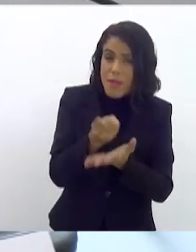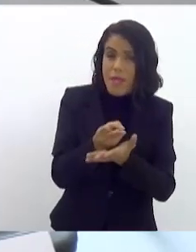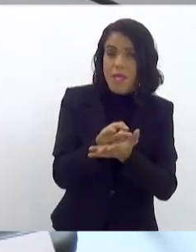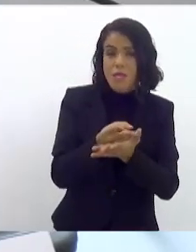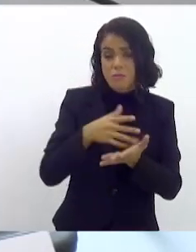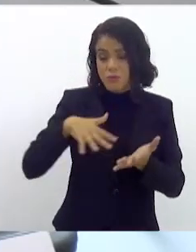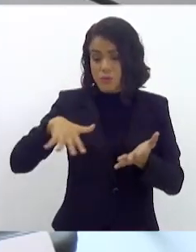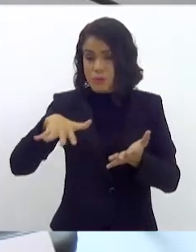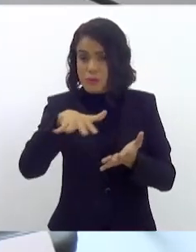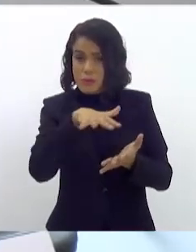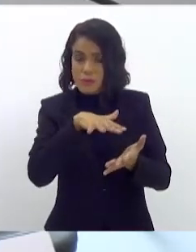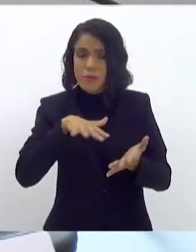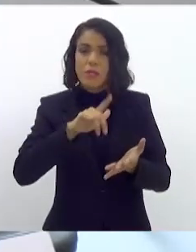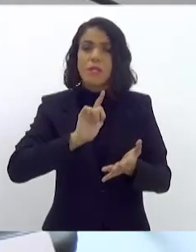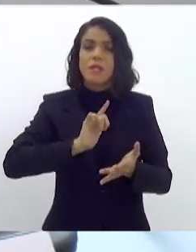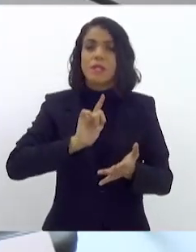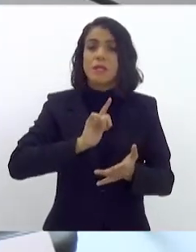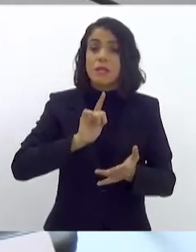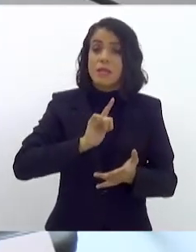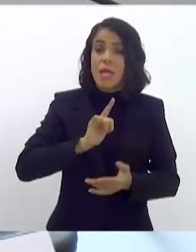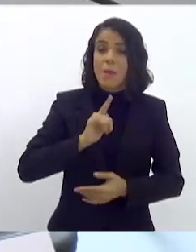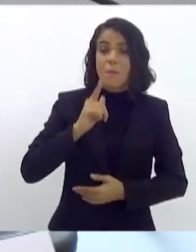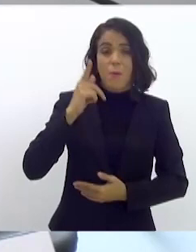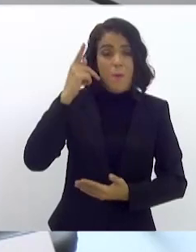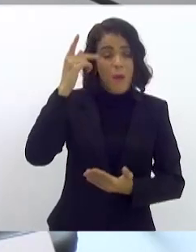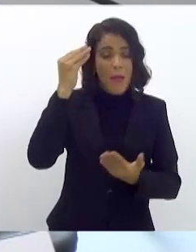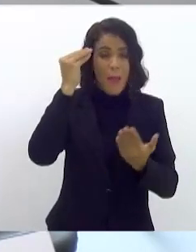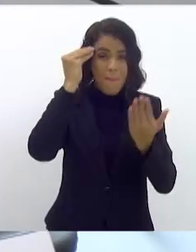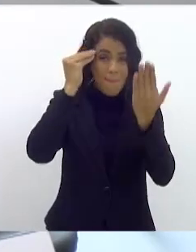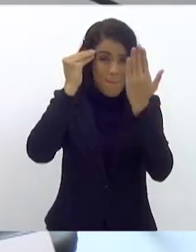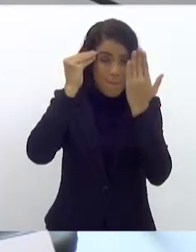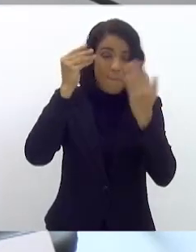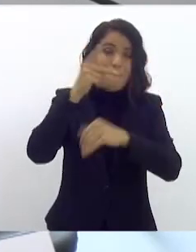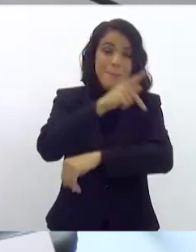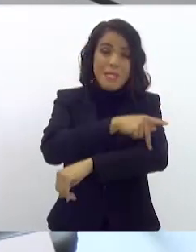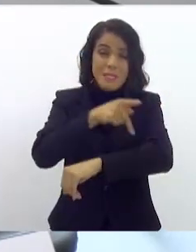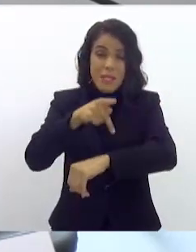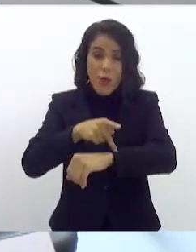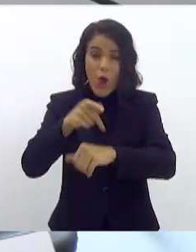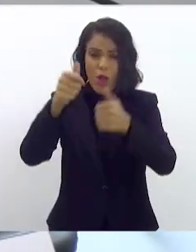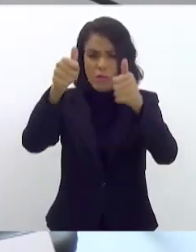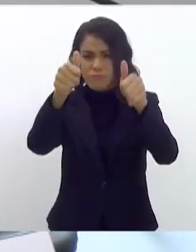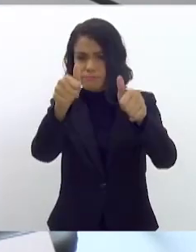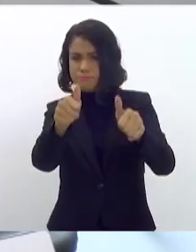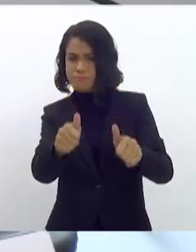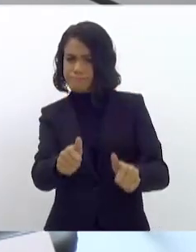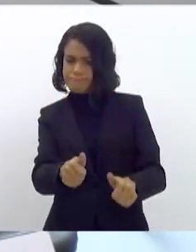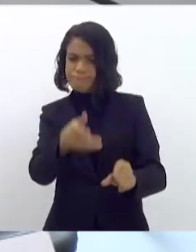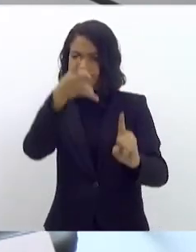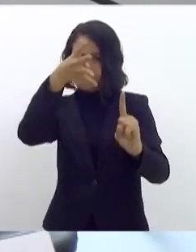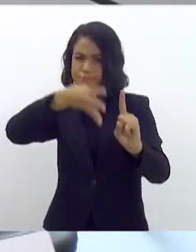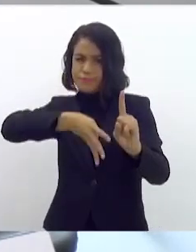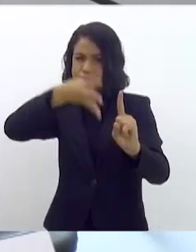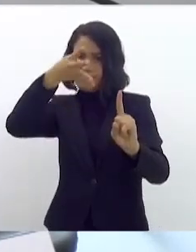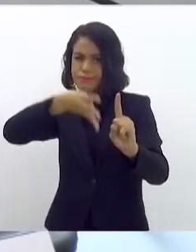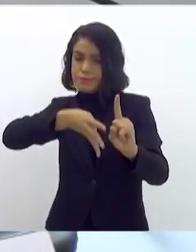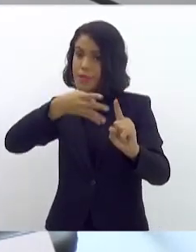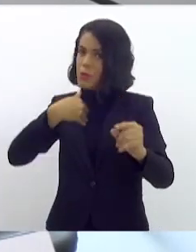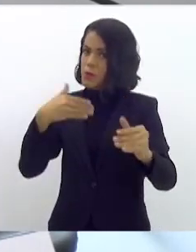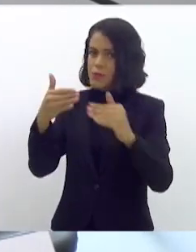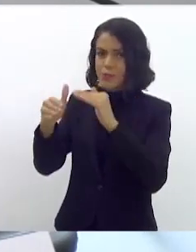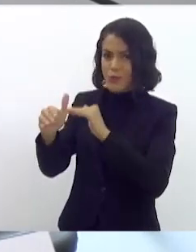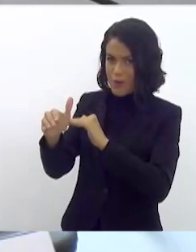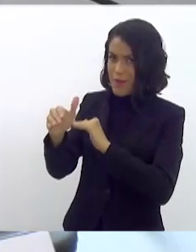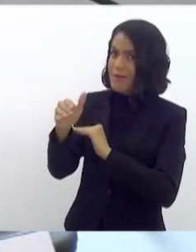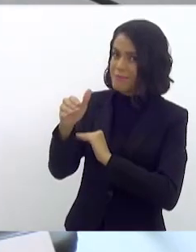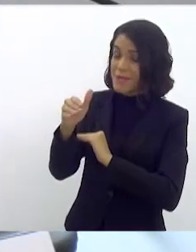bojo, nós temos as psicanalistas, né, que são as psicólogas que analisam e fazem as escutas. Vou discordar de Vossa